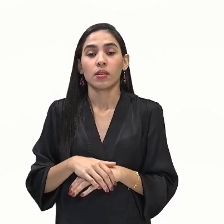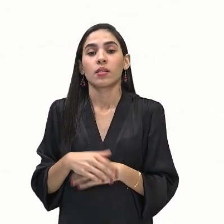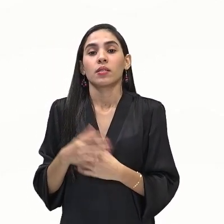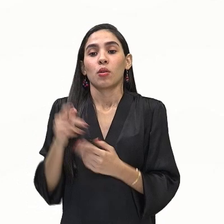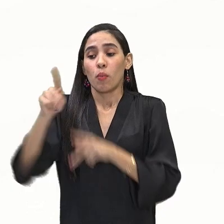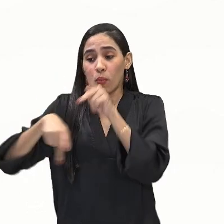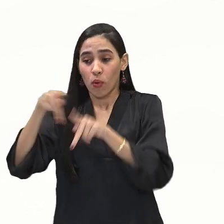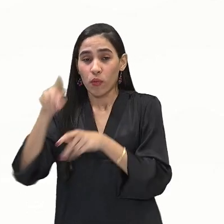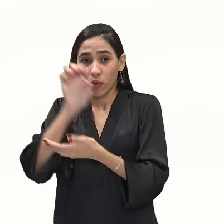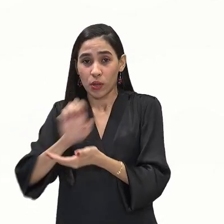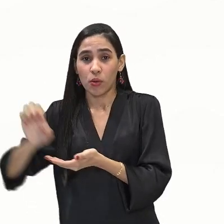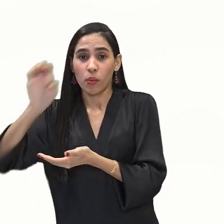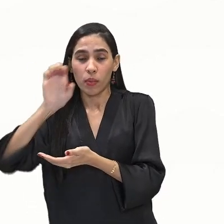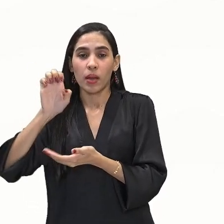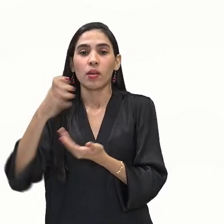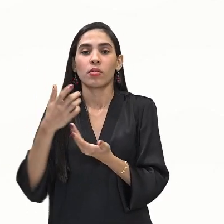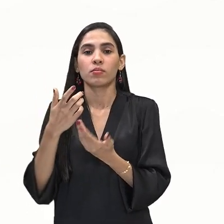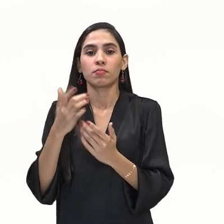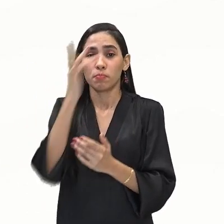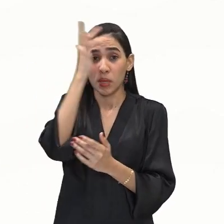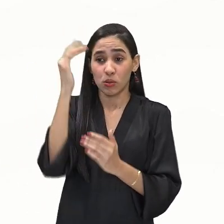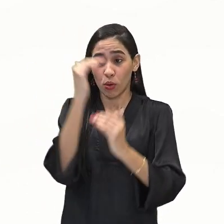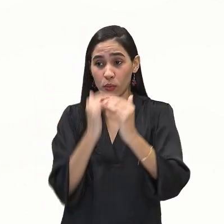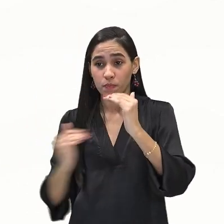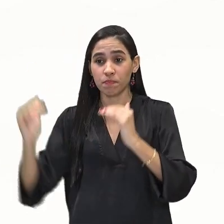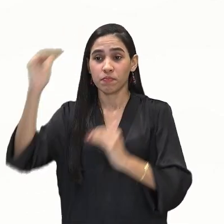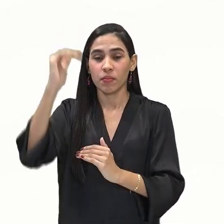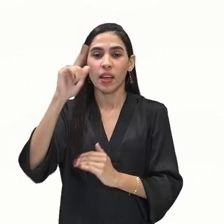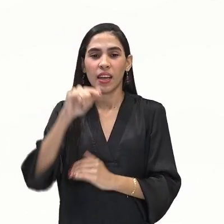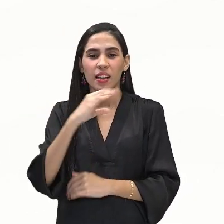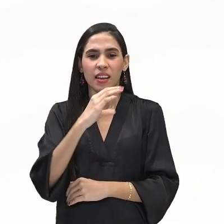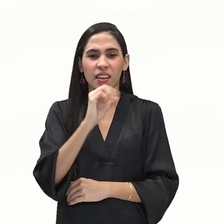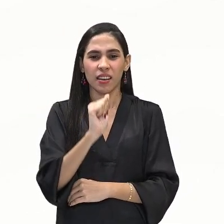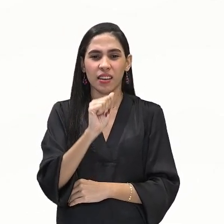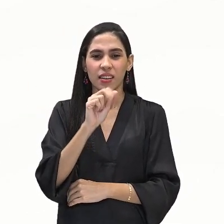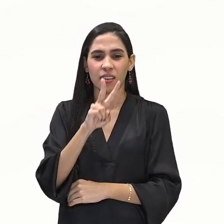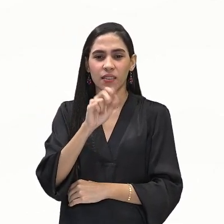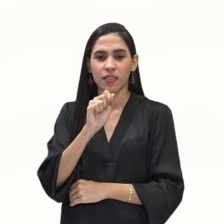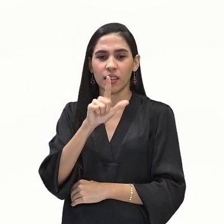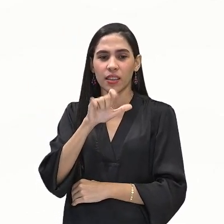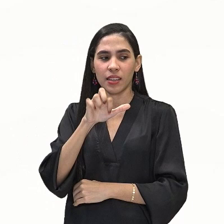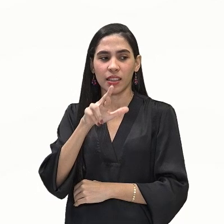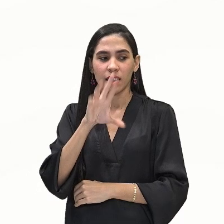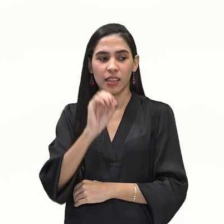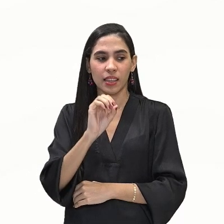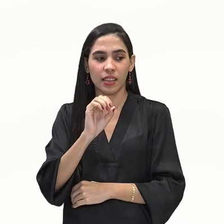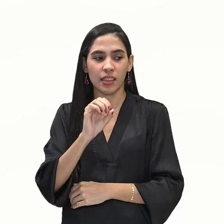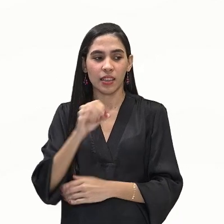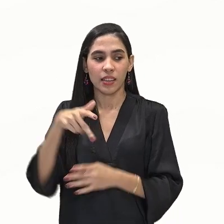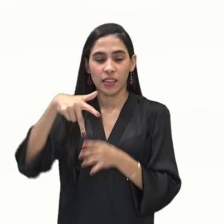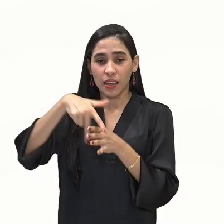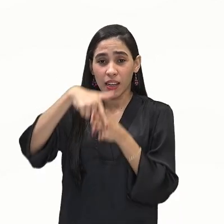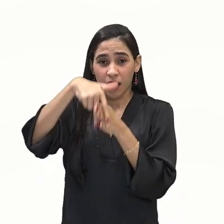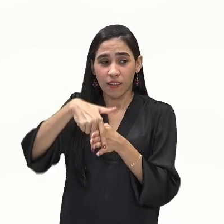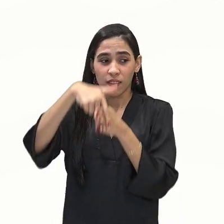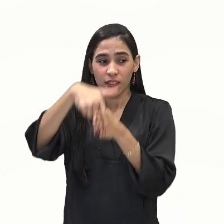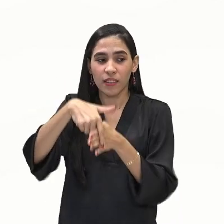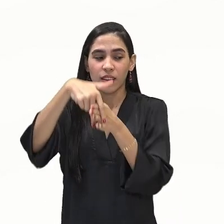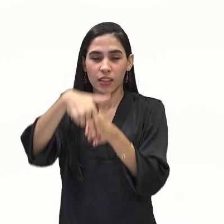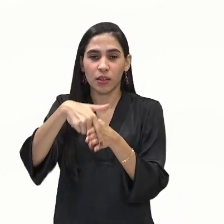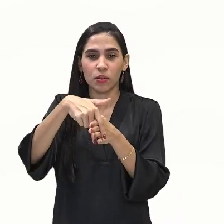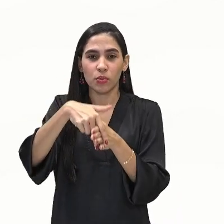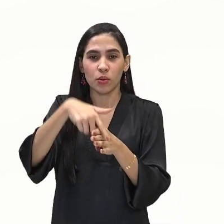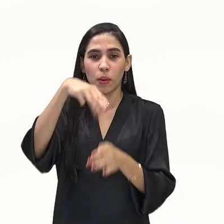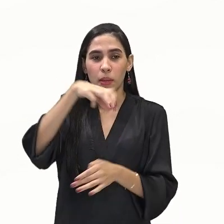heróis nacionais são os cavaleiros medievais. Mas no Brasil nós não temos cavaleiros medievais. Então,